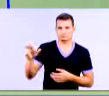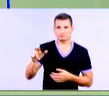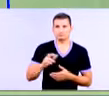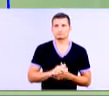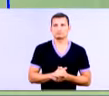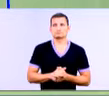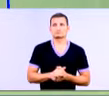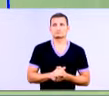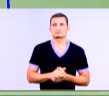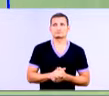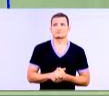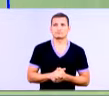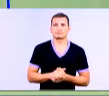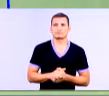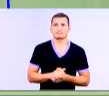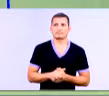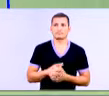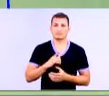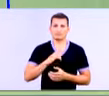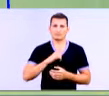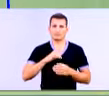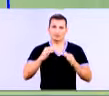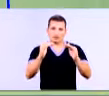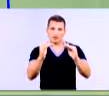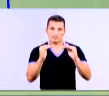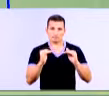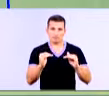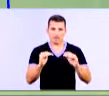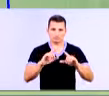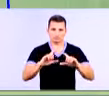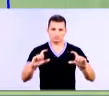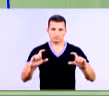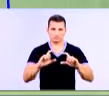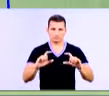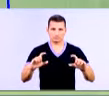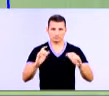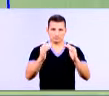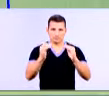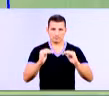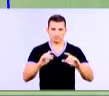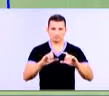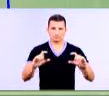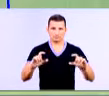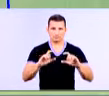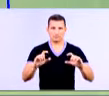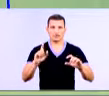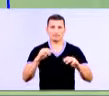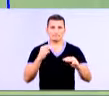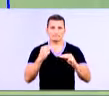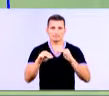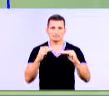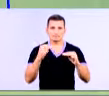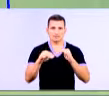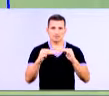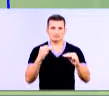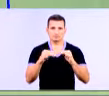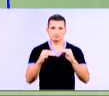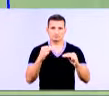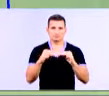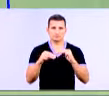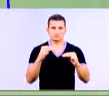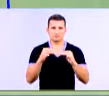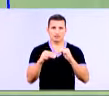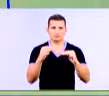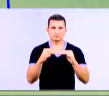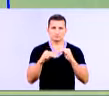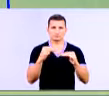Nós temos uma outra parte aqui embaixo, tá? Essa parte aqui embaixo vão ser mensagens que o Eclipse vai estar passando para